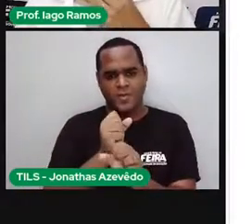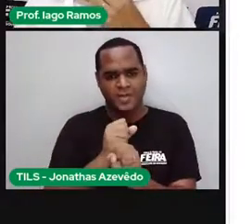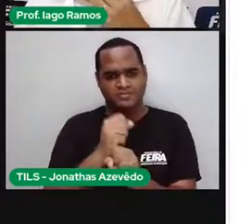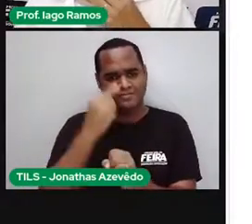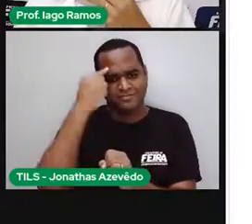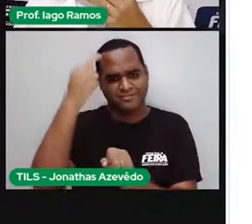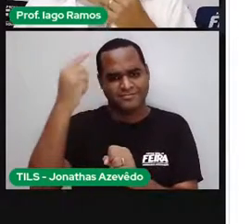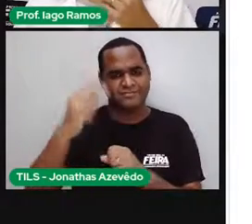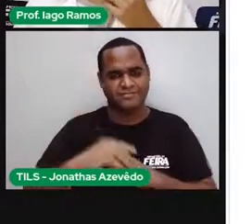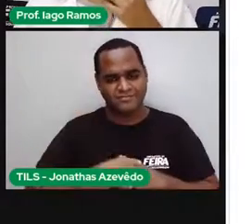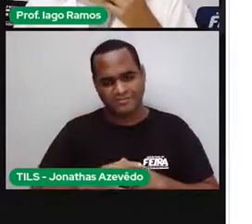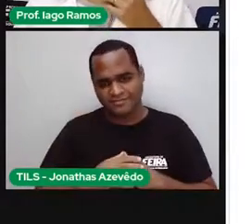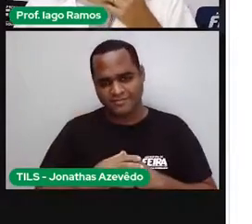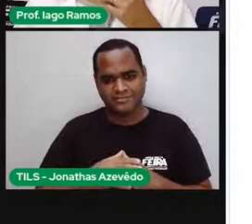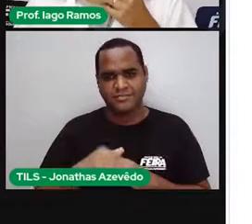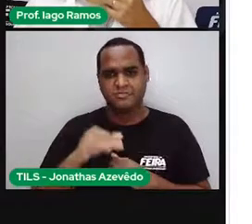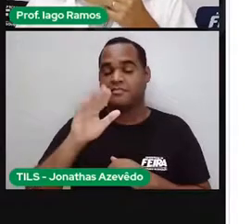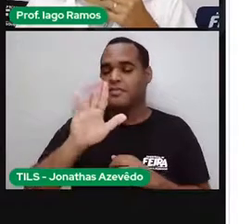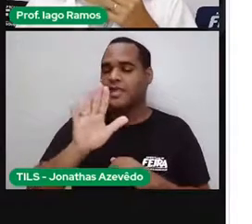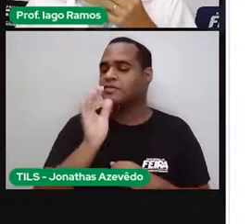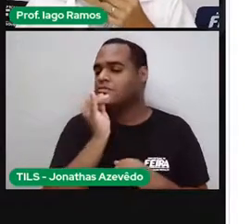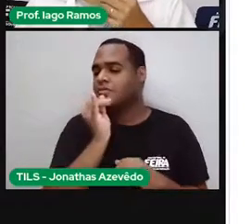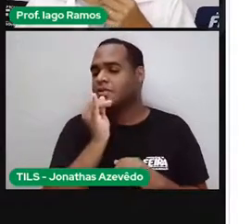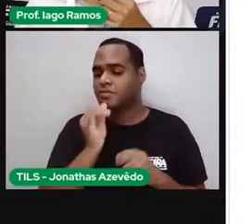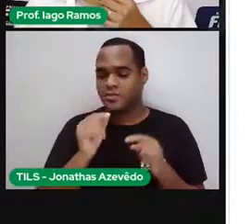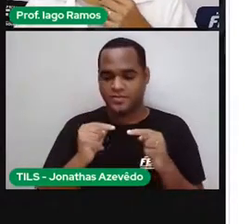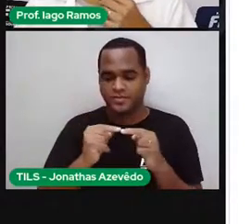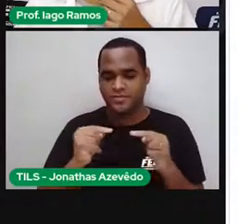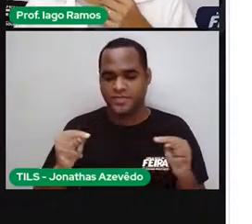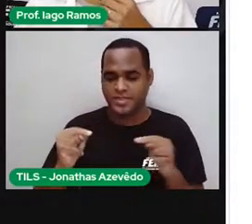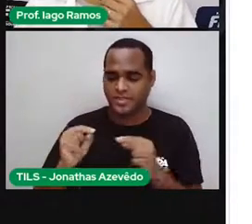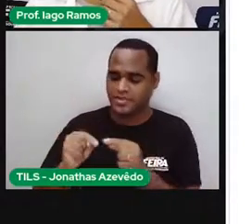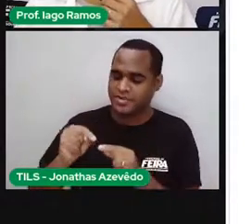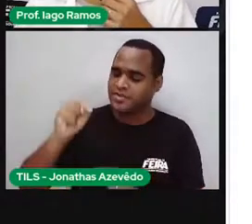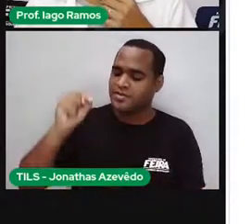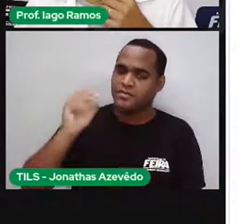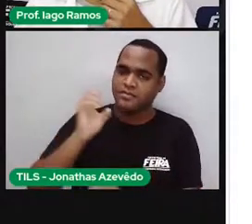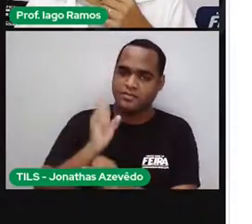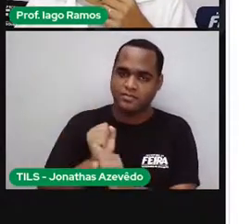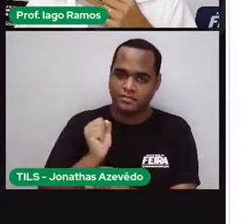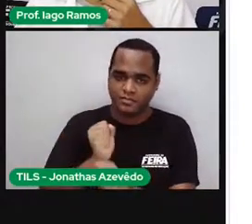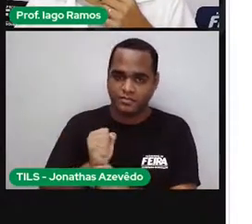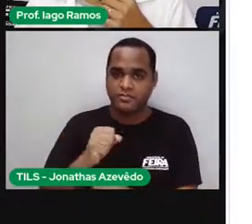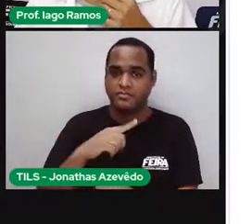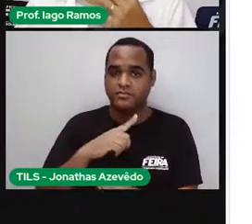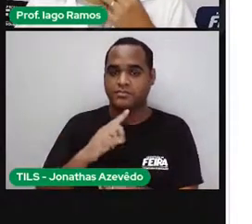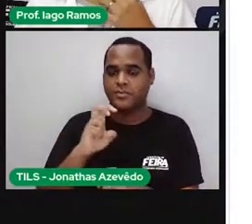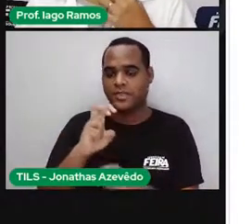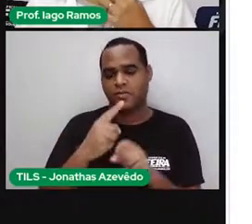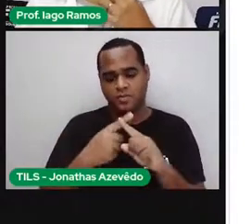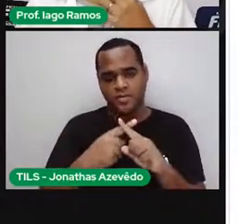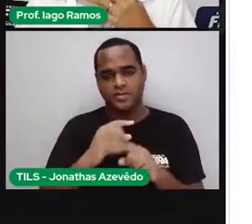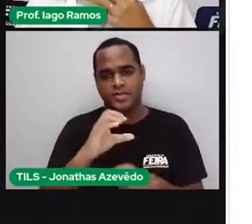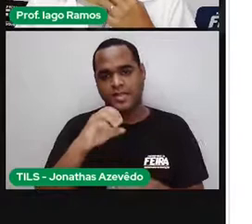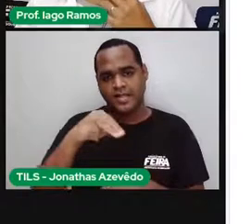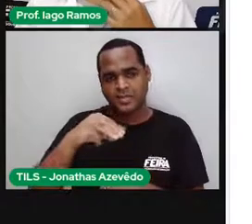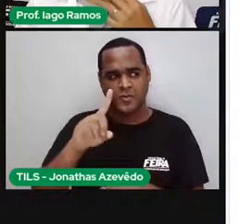altura mas o comprimento pela altura foi a área do retângulo